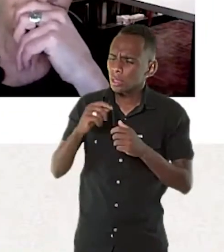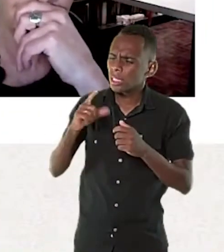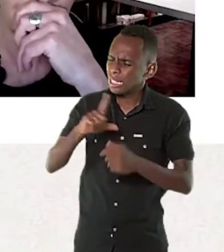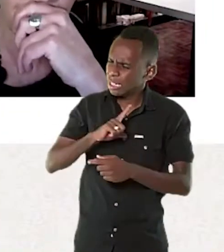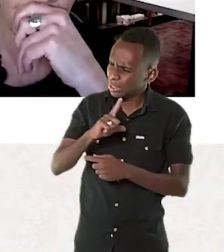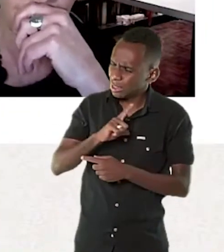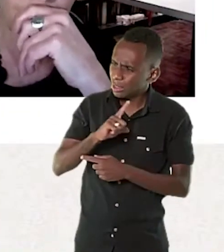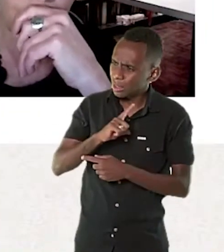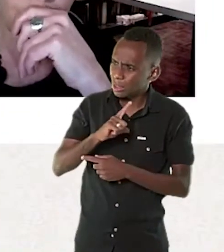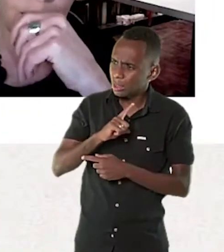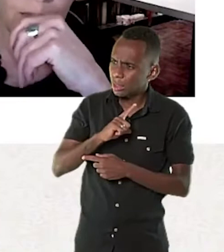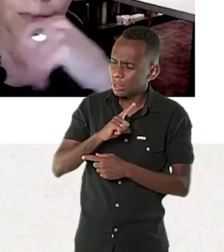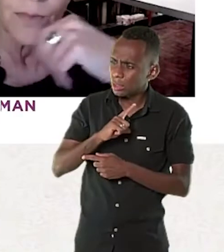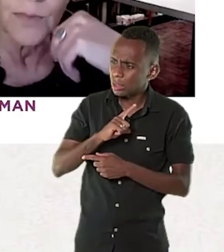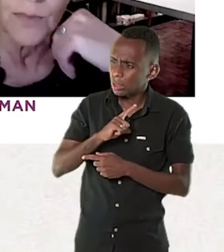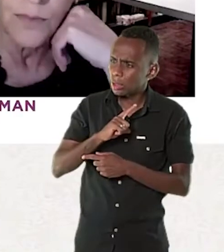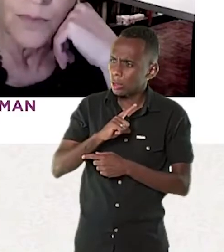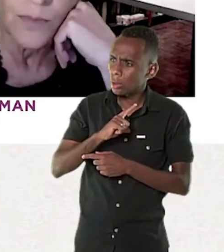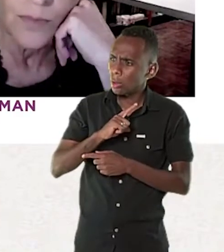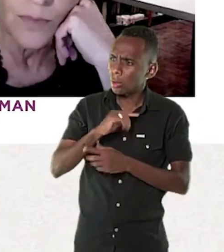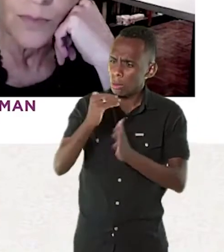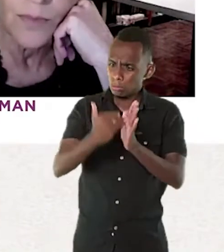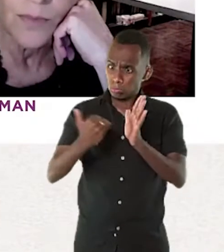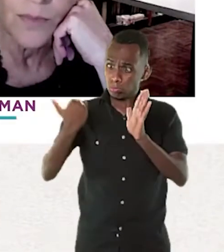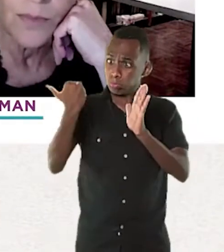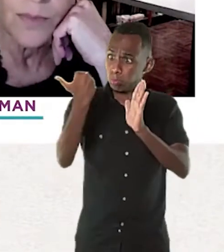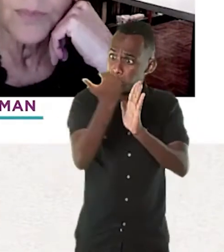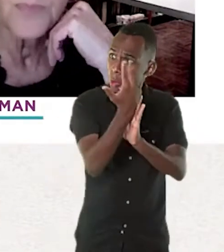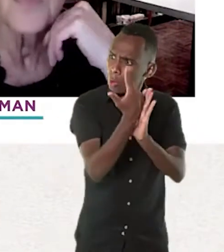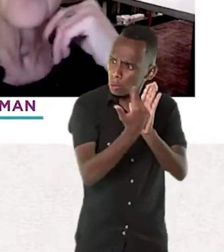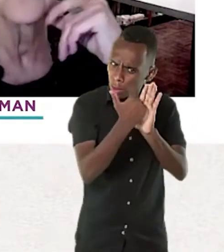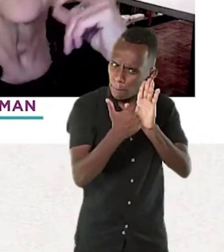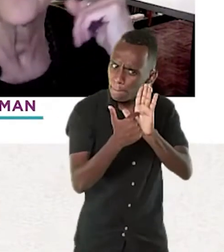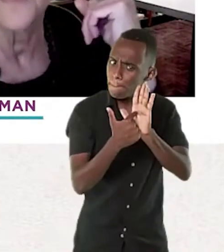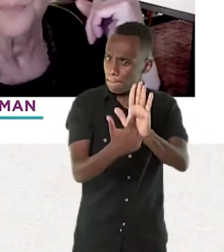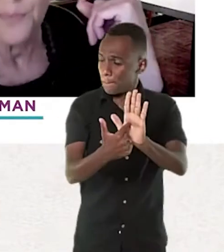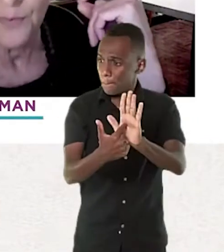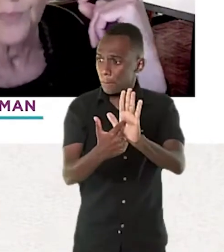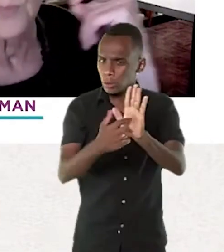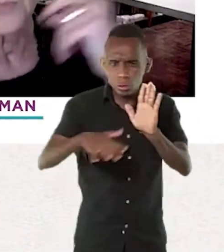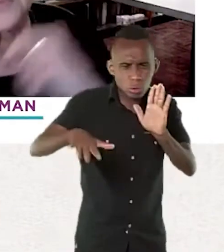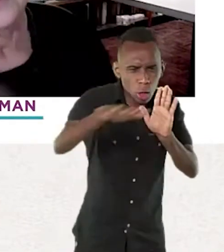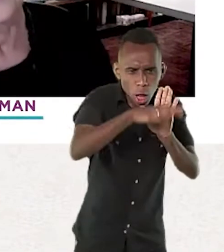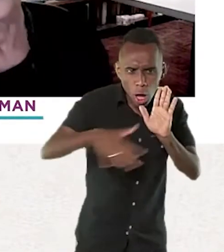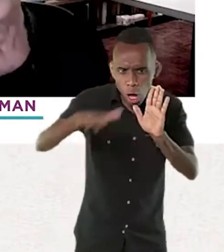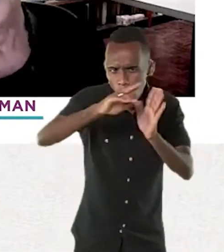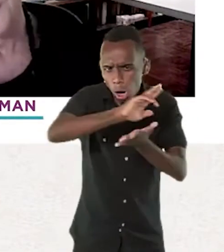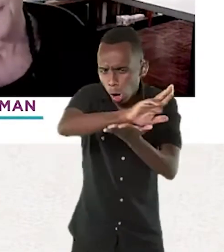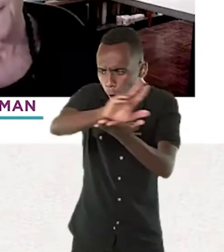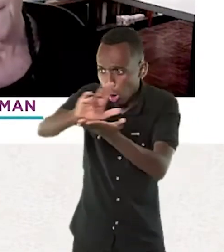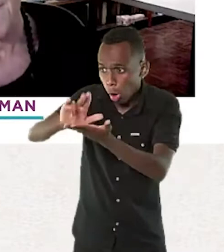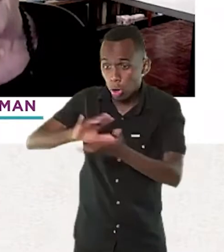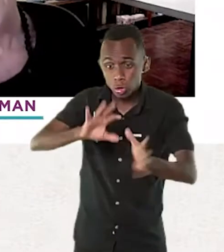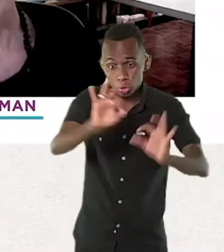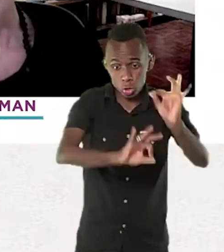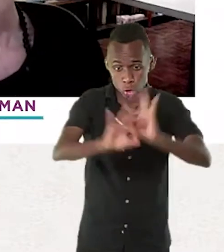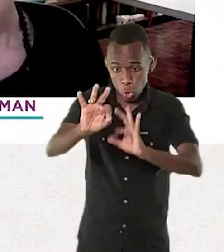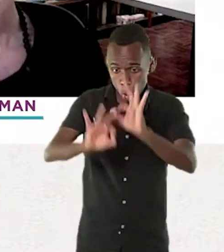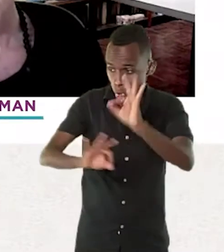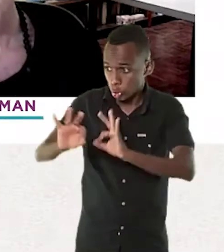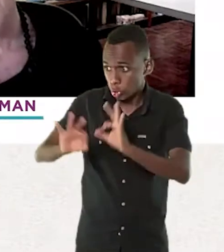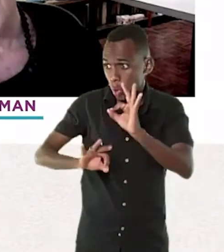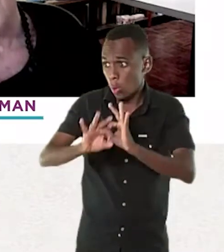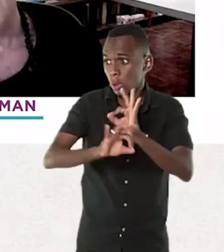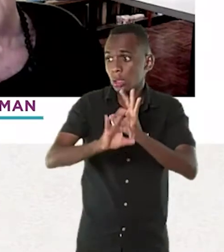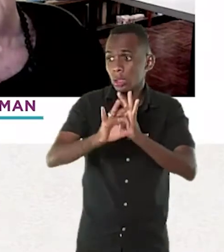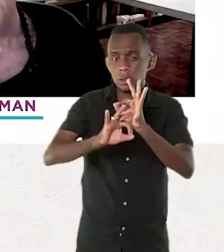uma superexposição da imagem em todos os campos. Essa organização da